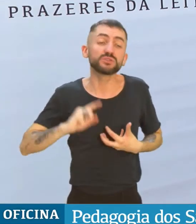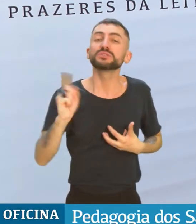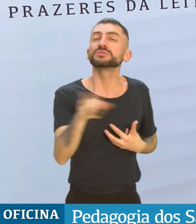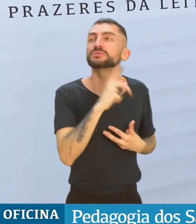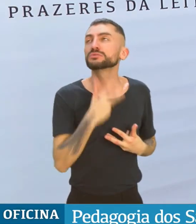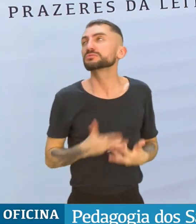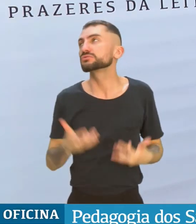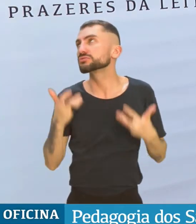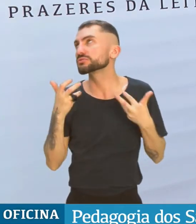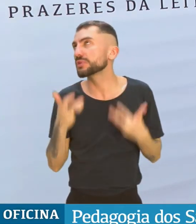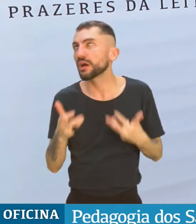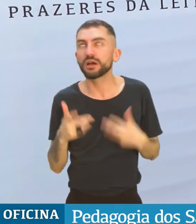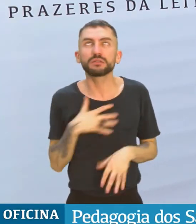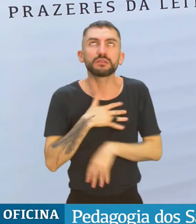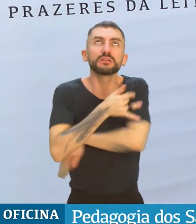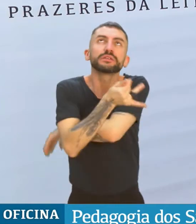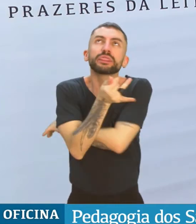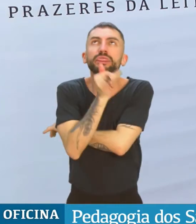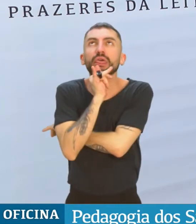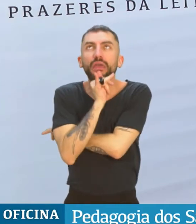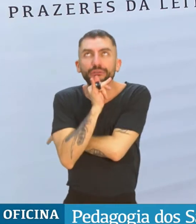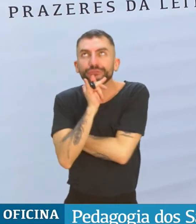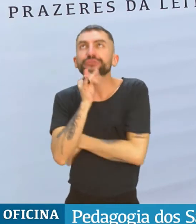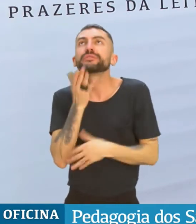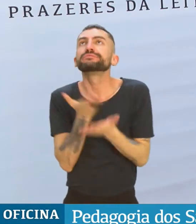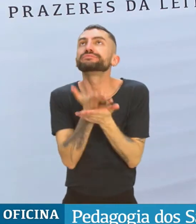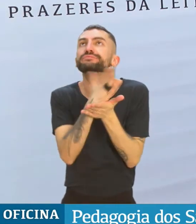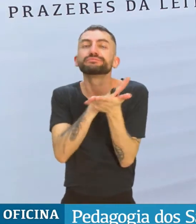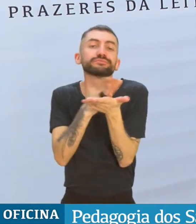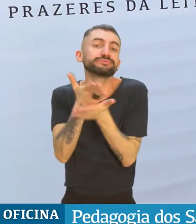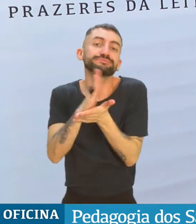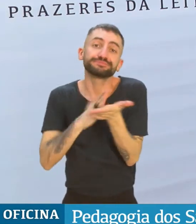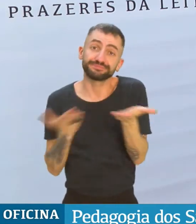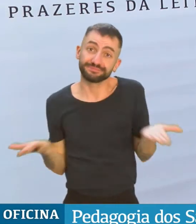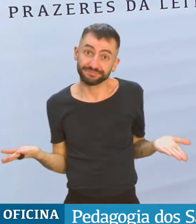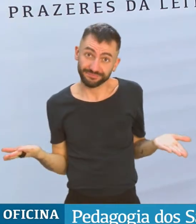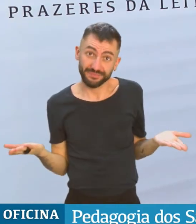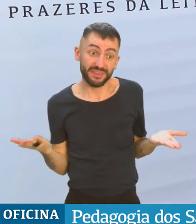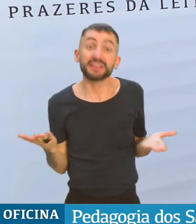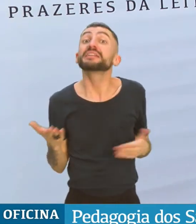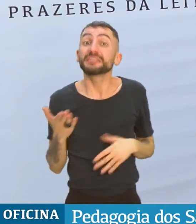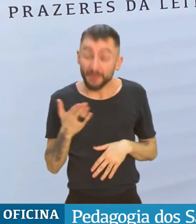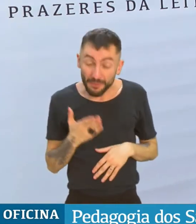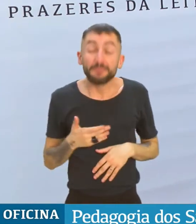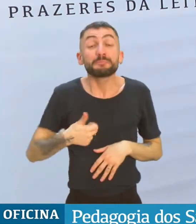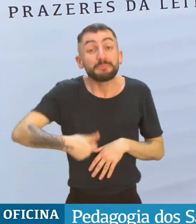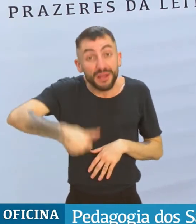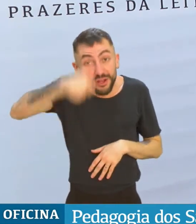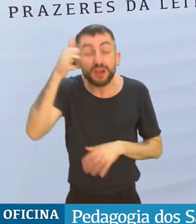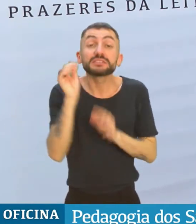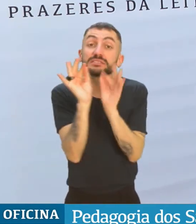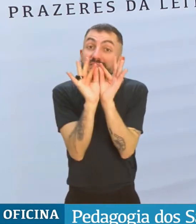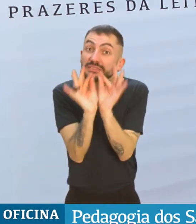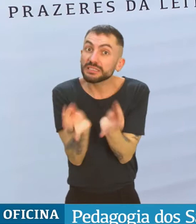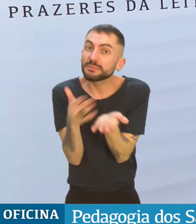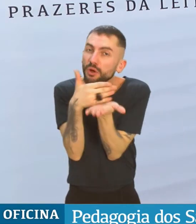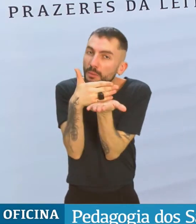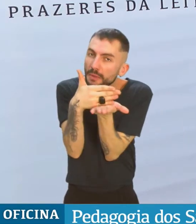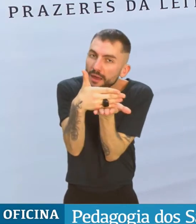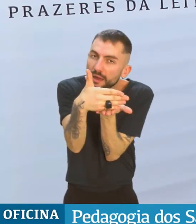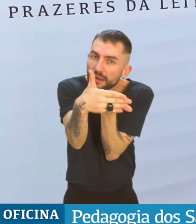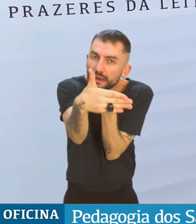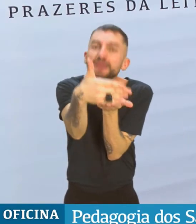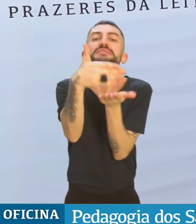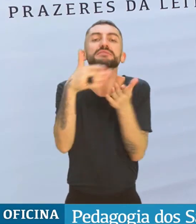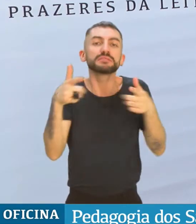chato, tedioso, maçante, ele é muito grande. Então, começa pequeno no